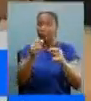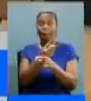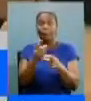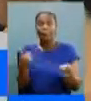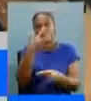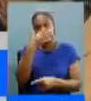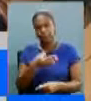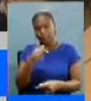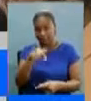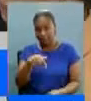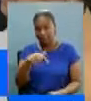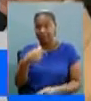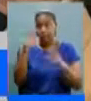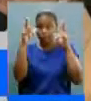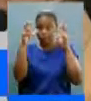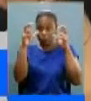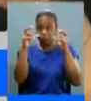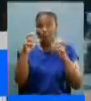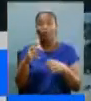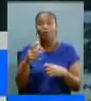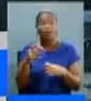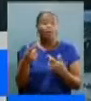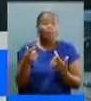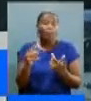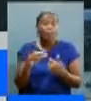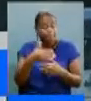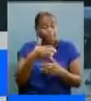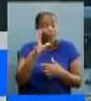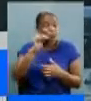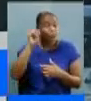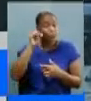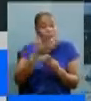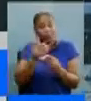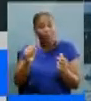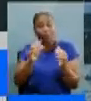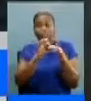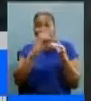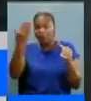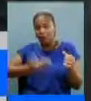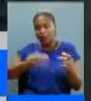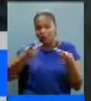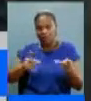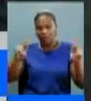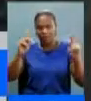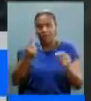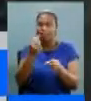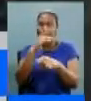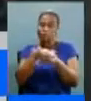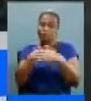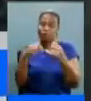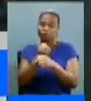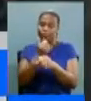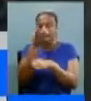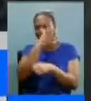porque acredita que aqui há questões prementes para serem resolvidos relativamente aos direitos e liberdades para exercício da